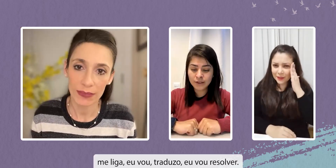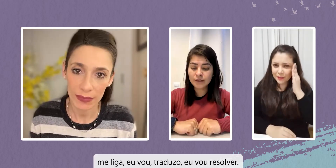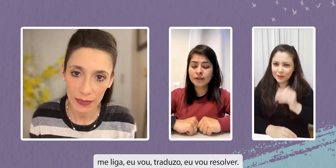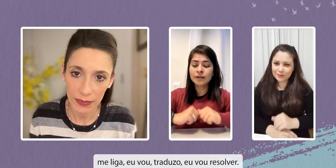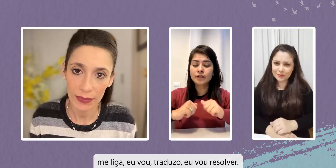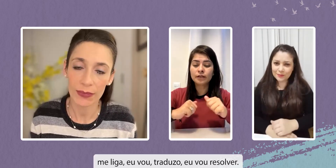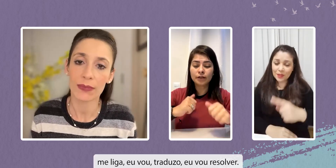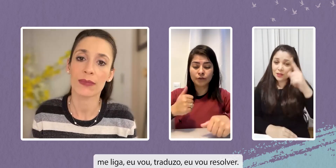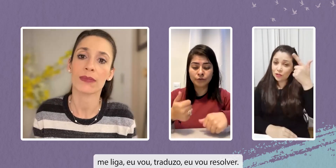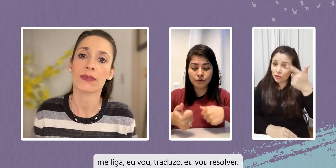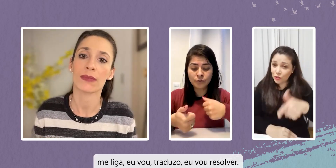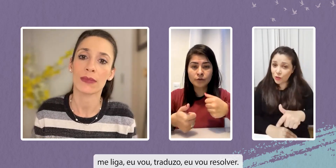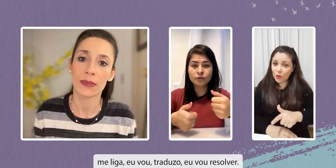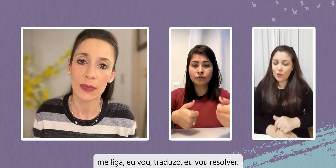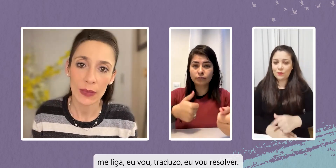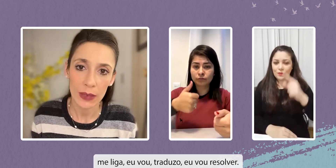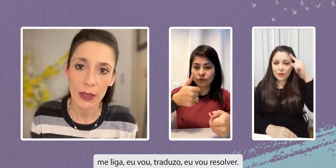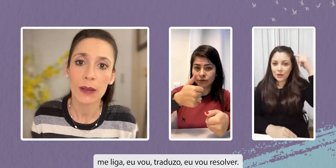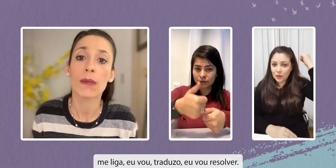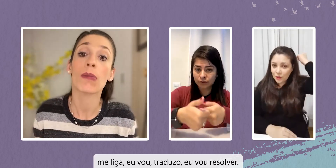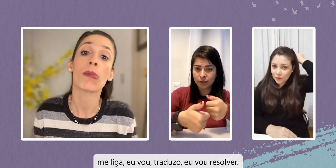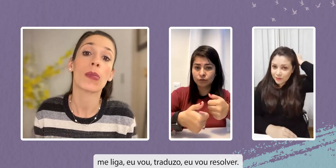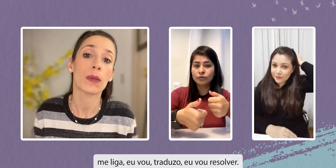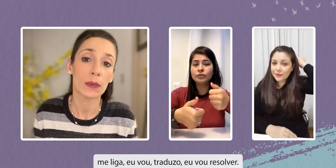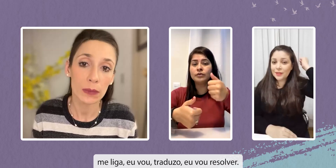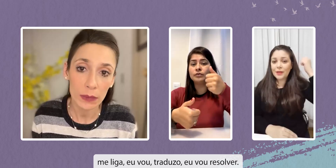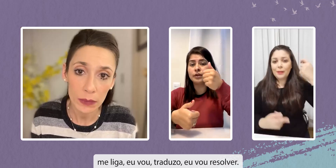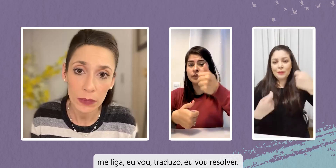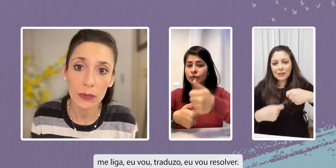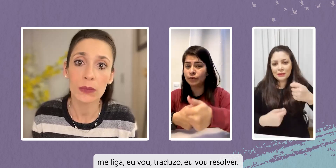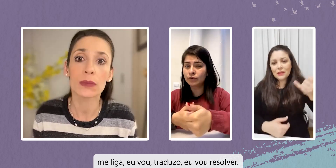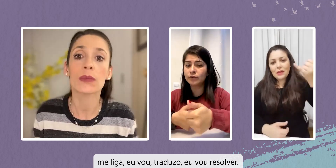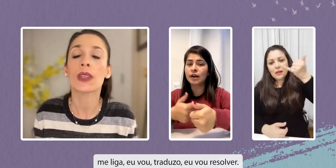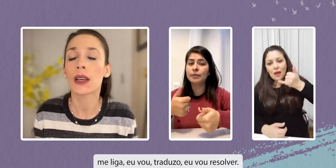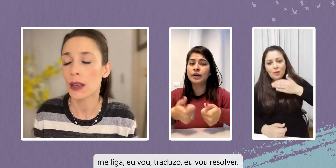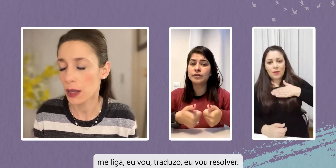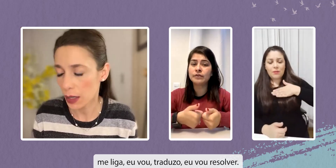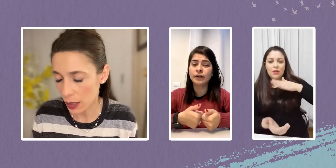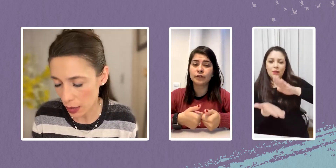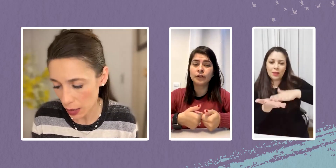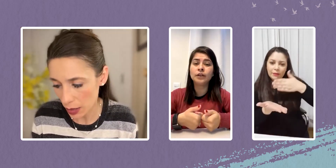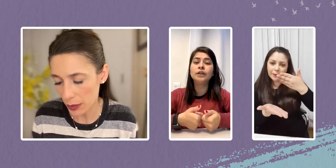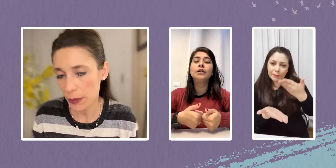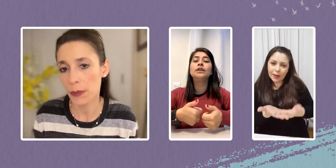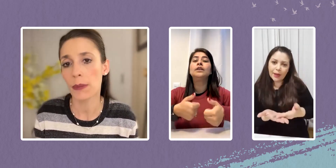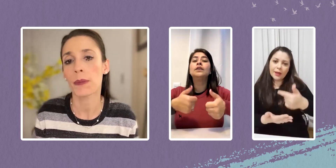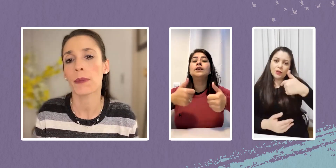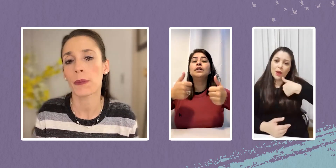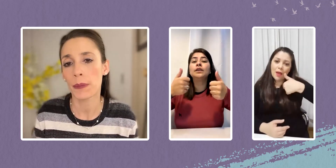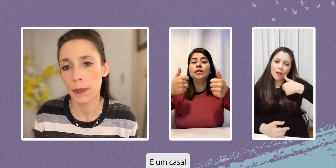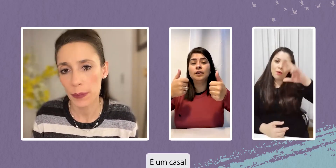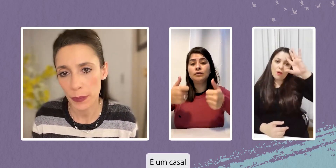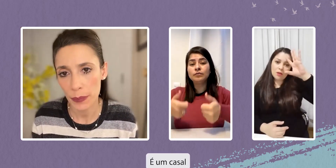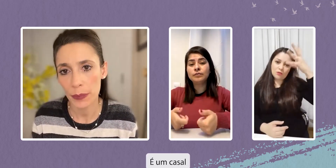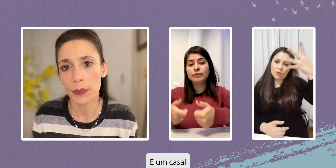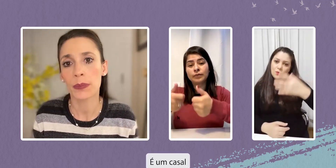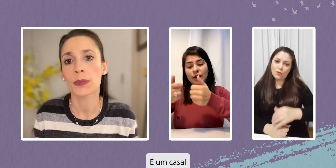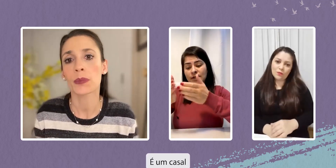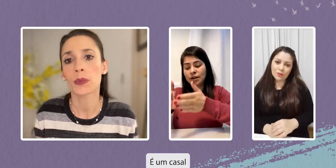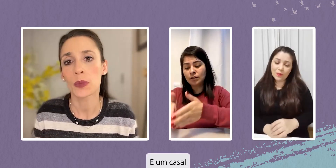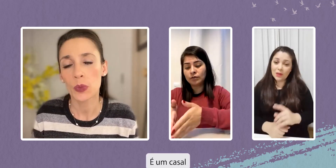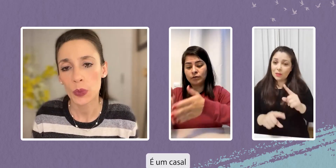me liga, eu vou, traduzo, eu vou, acabo resolvendo. E